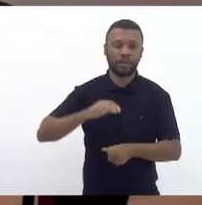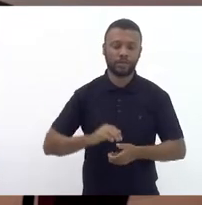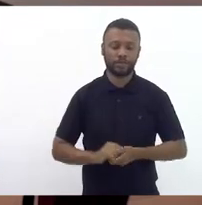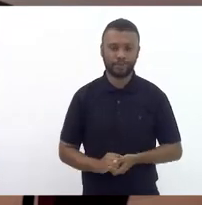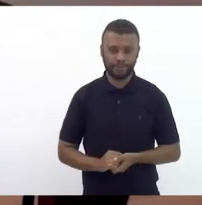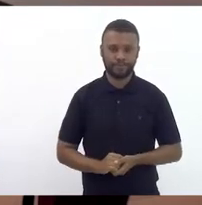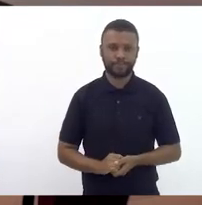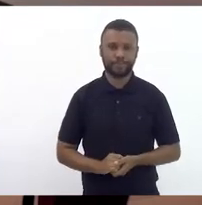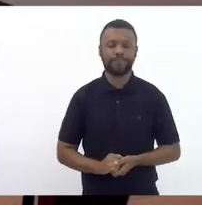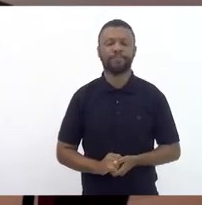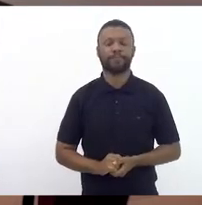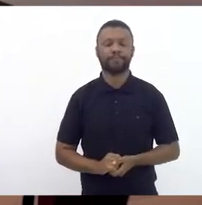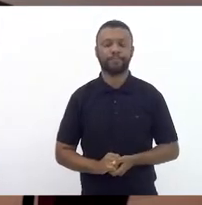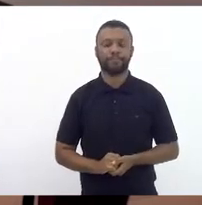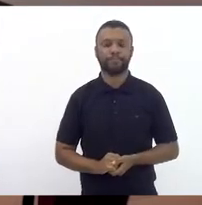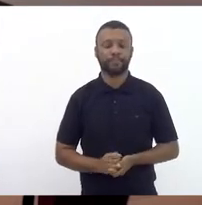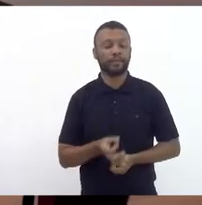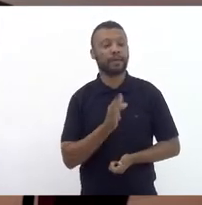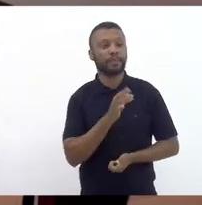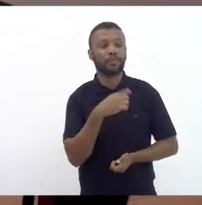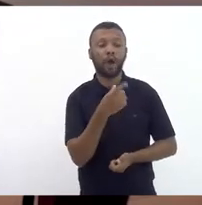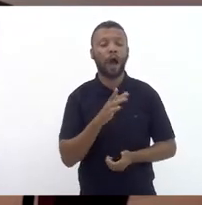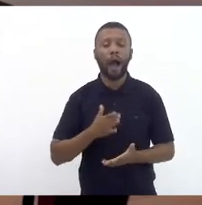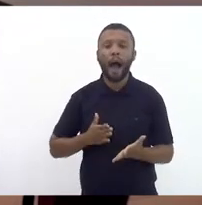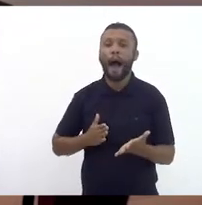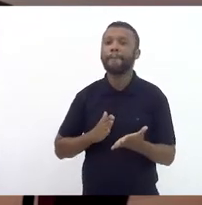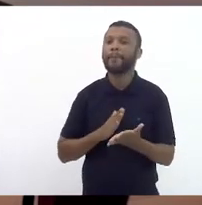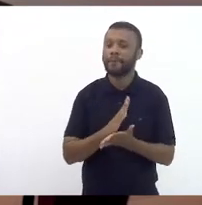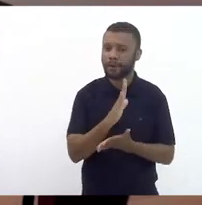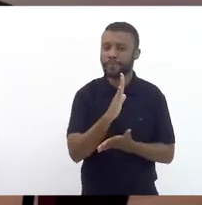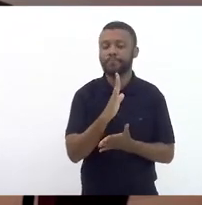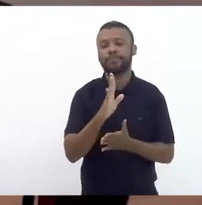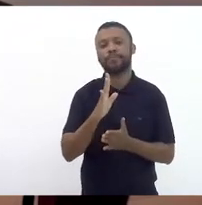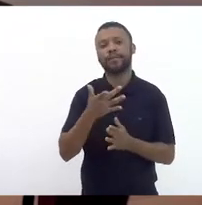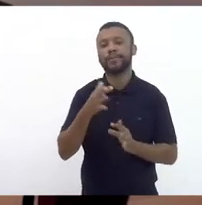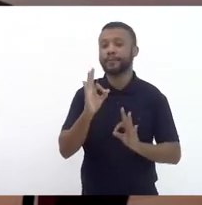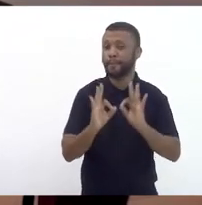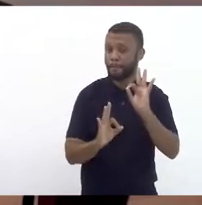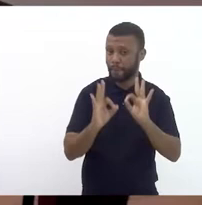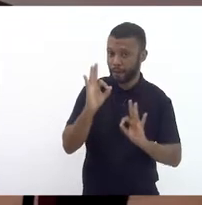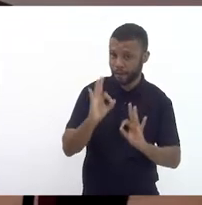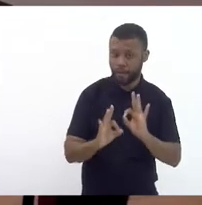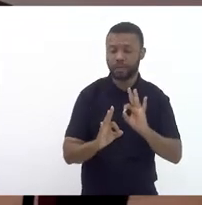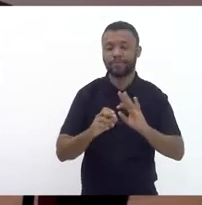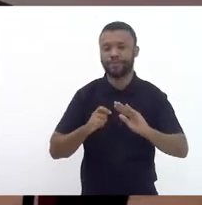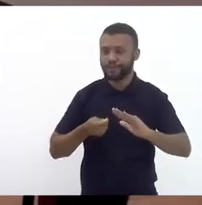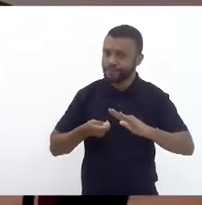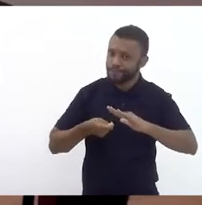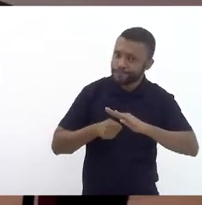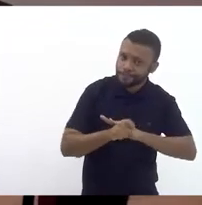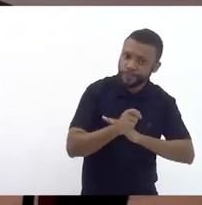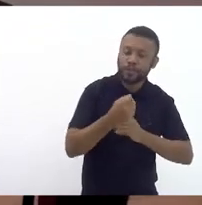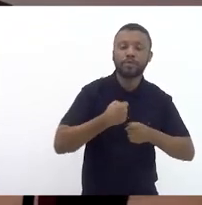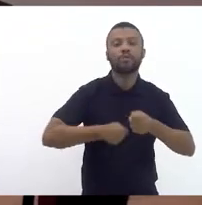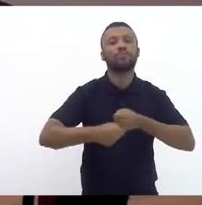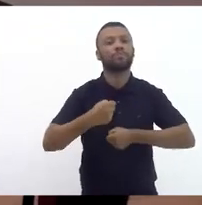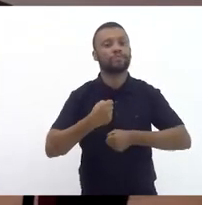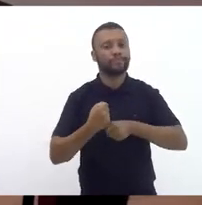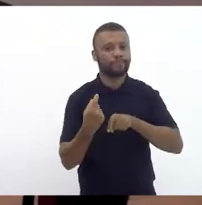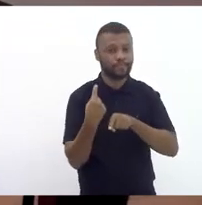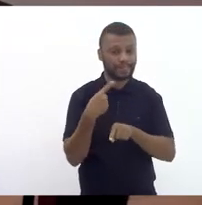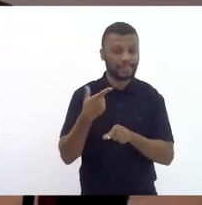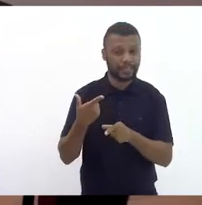Sim, o que nós aprovamos esse plano de investimentos, como foi falado, juntamente, aí foi no passado, esse